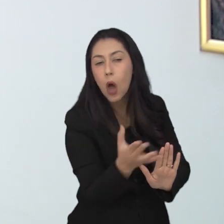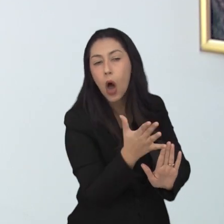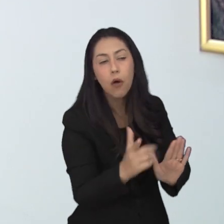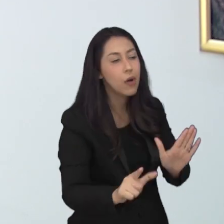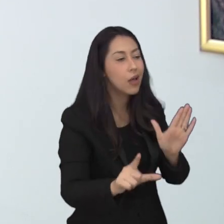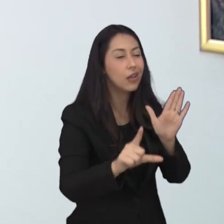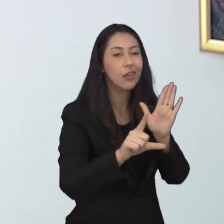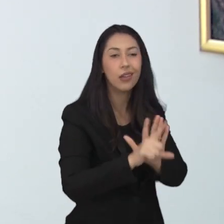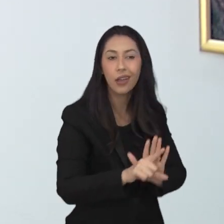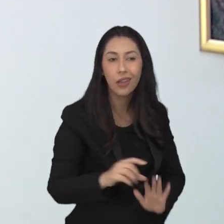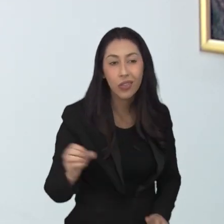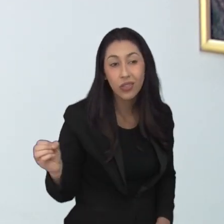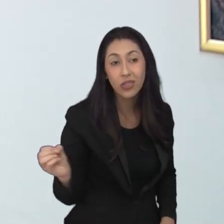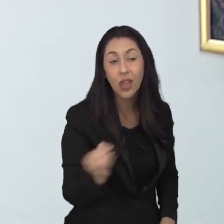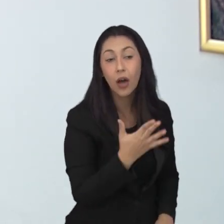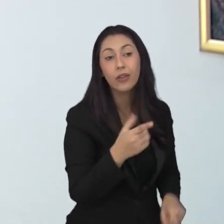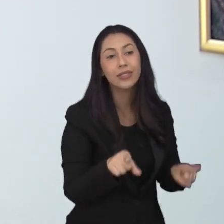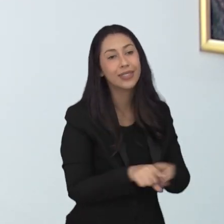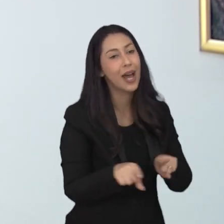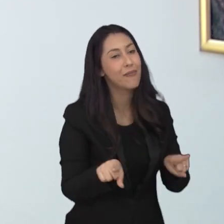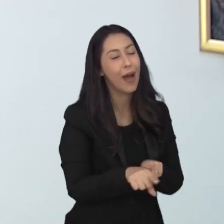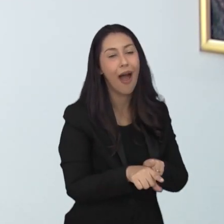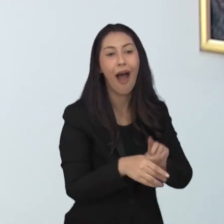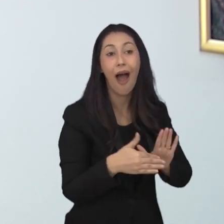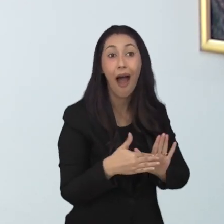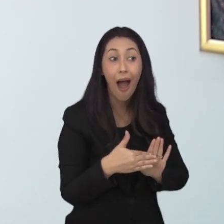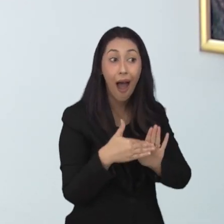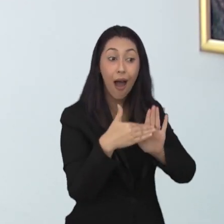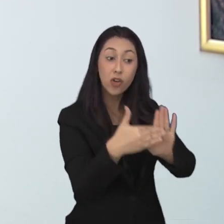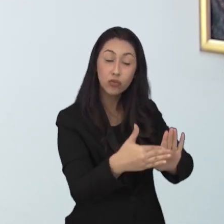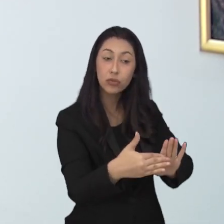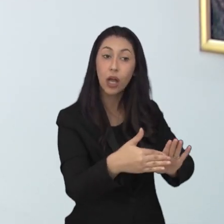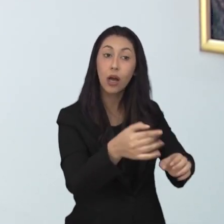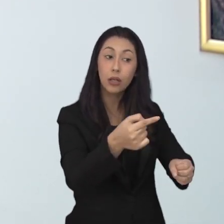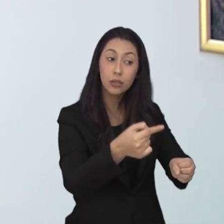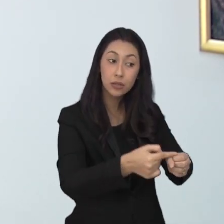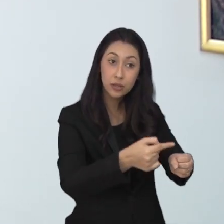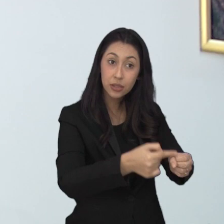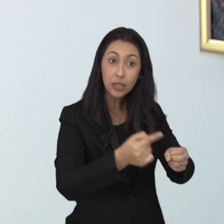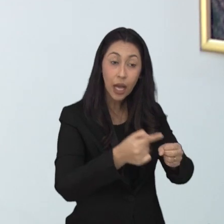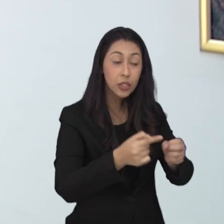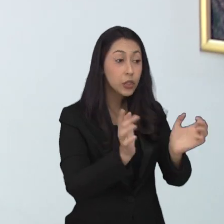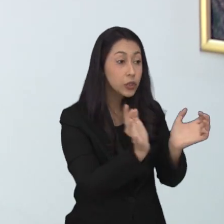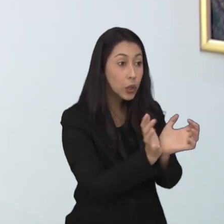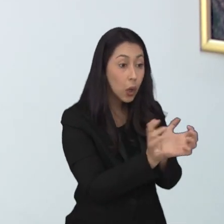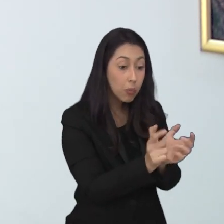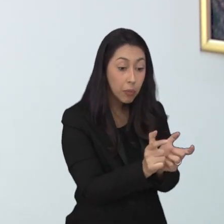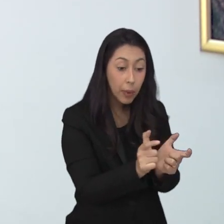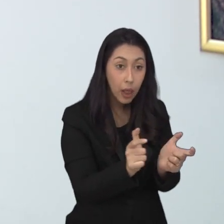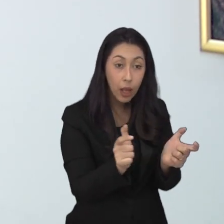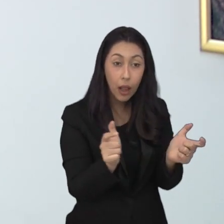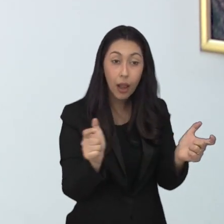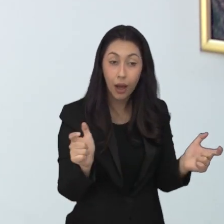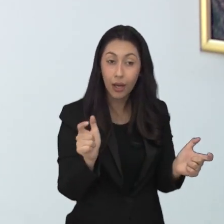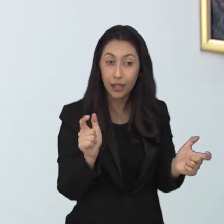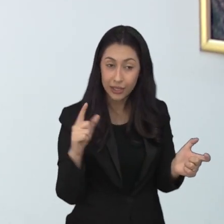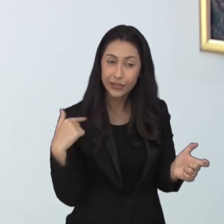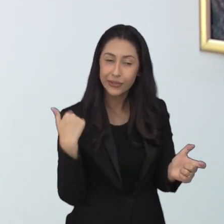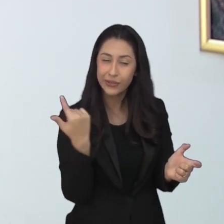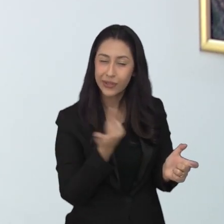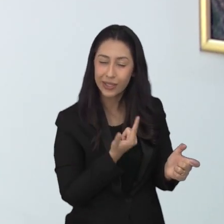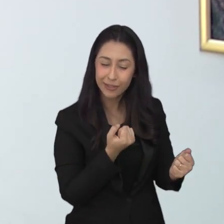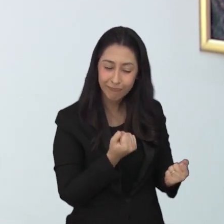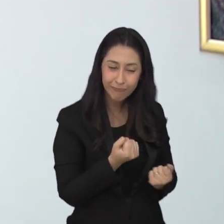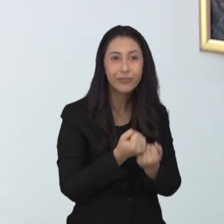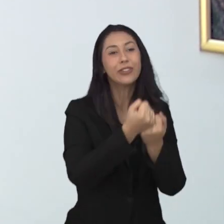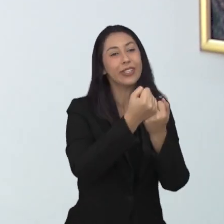indicativos, novas legislações, isso vai afetando também no dia a dia da cidade desses grupos. Eles vão procurando a gente. E aí a